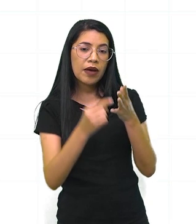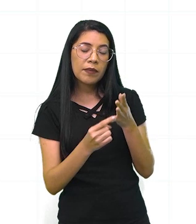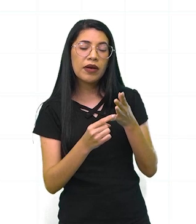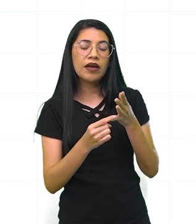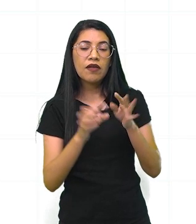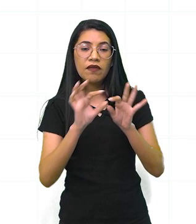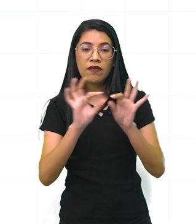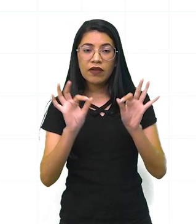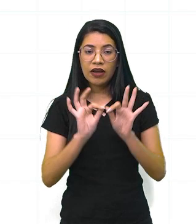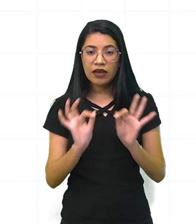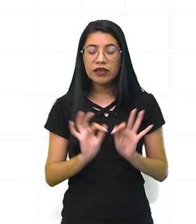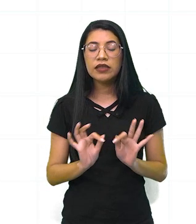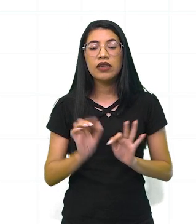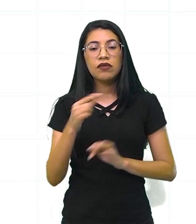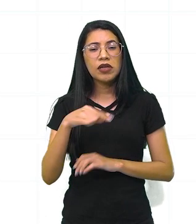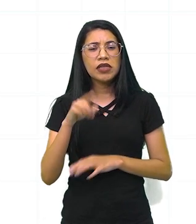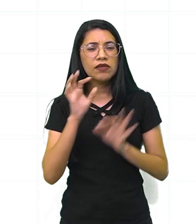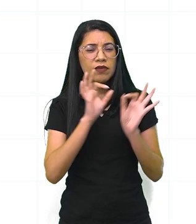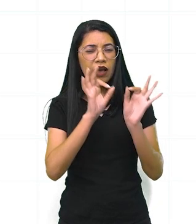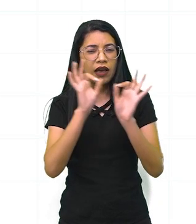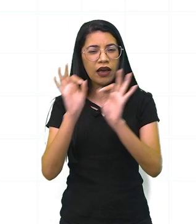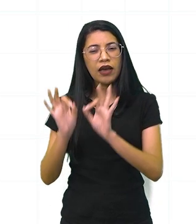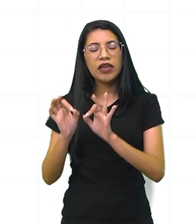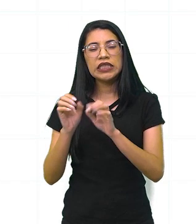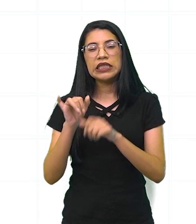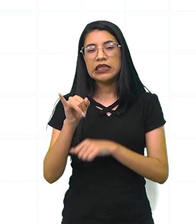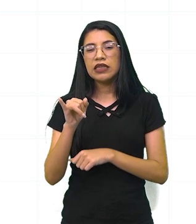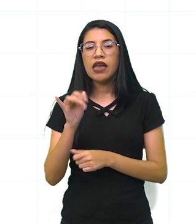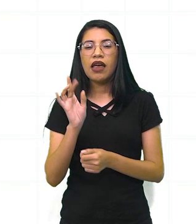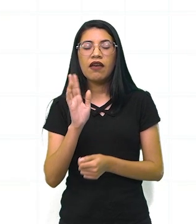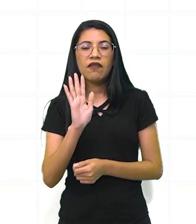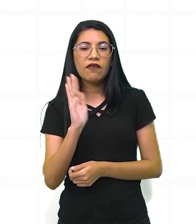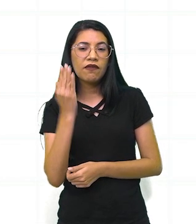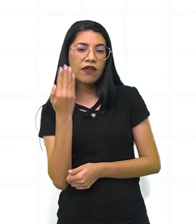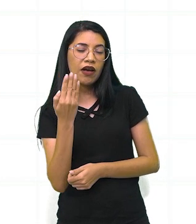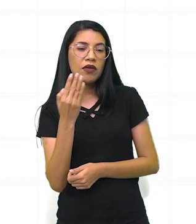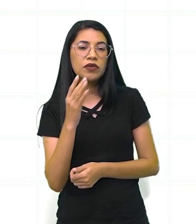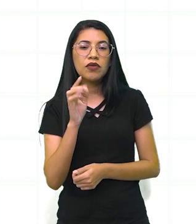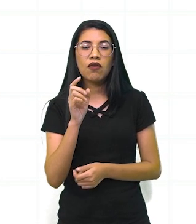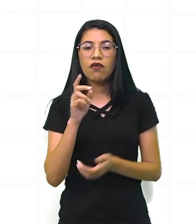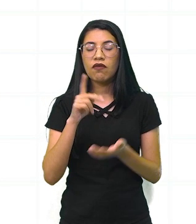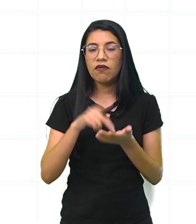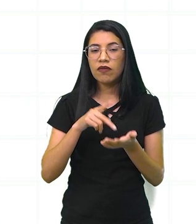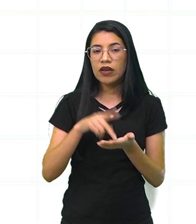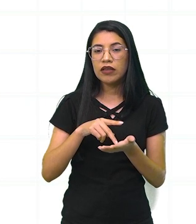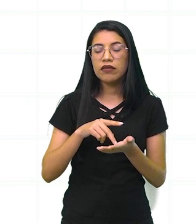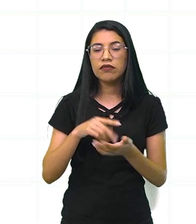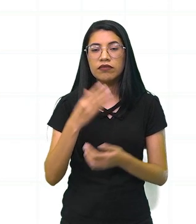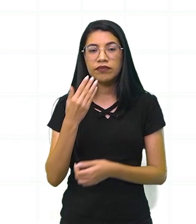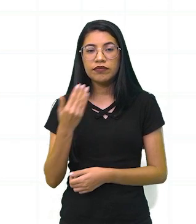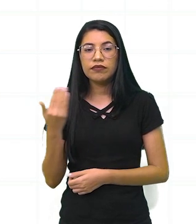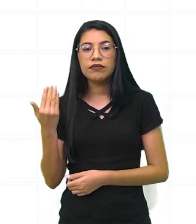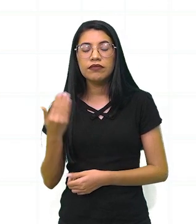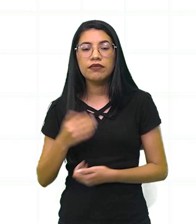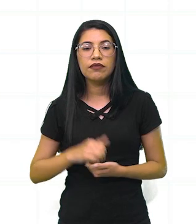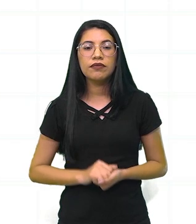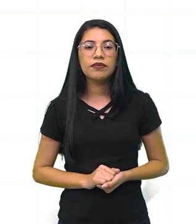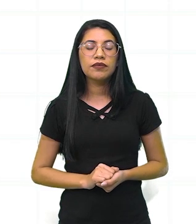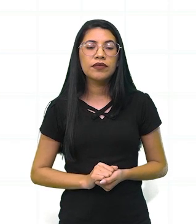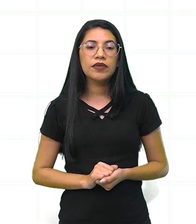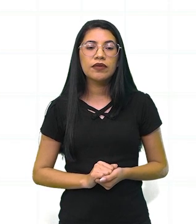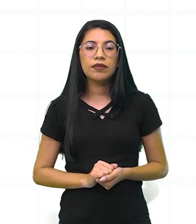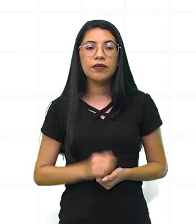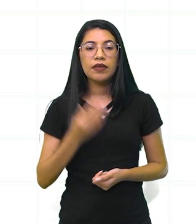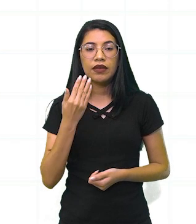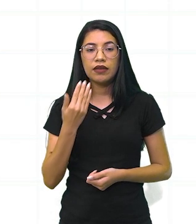vocês vão acompanhar aí se é falso ou verdadeiro sobre né as variações linguísticas tá primeiro